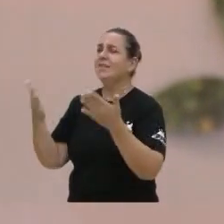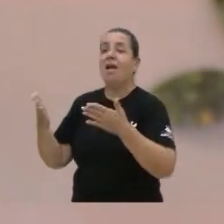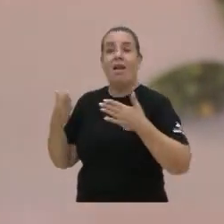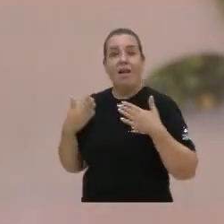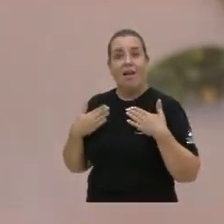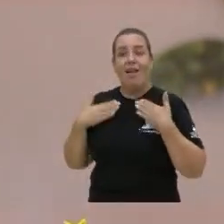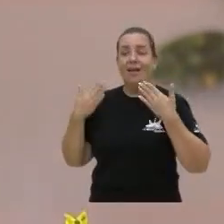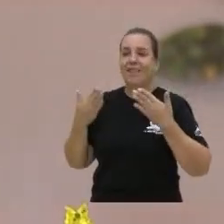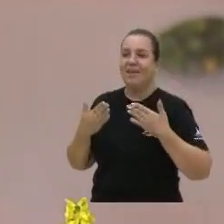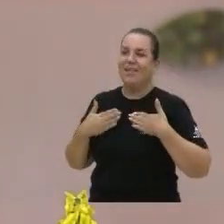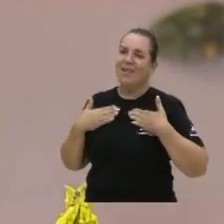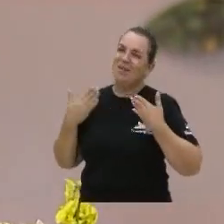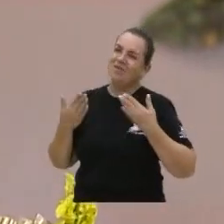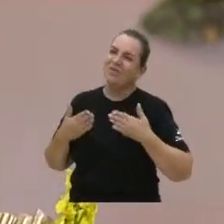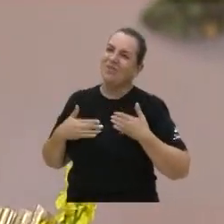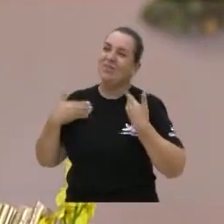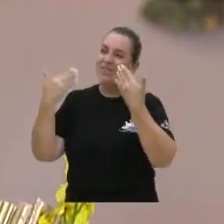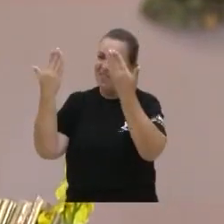nós,